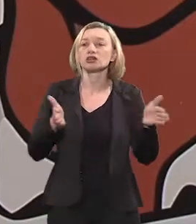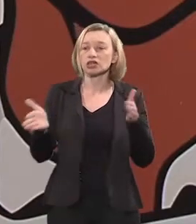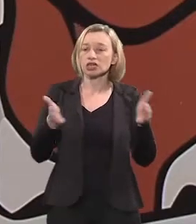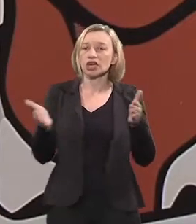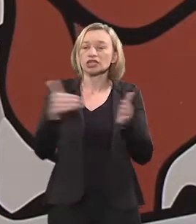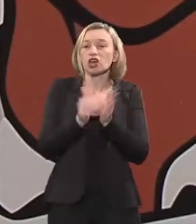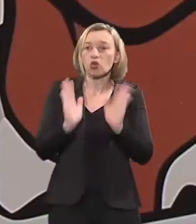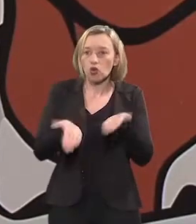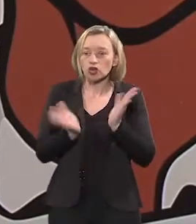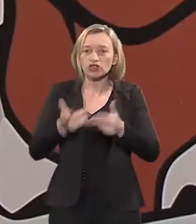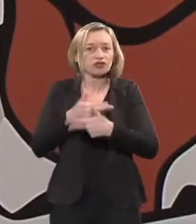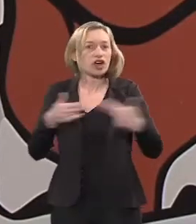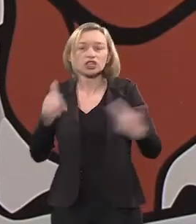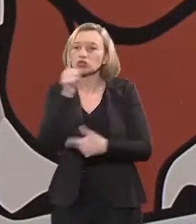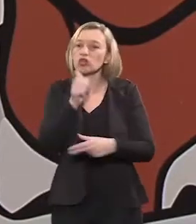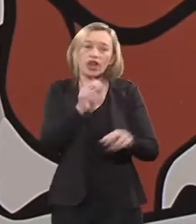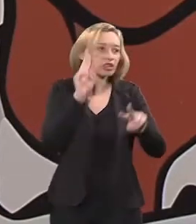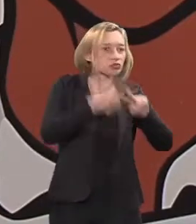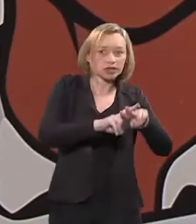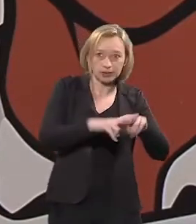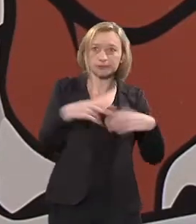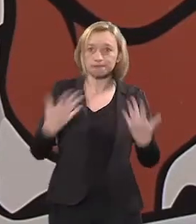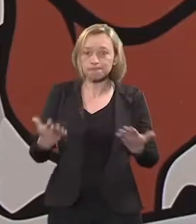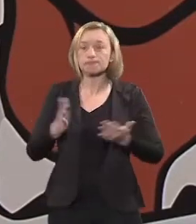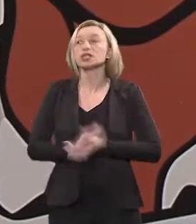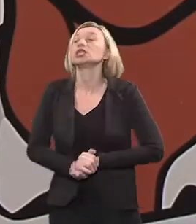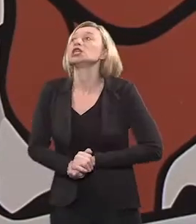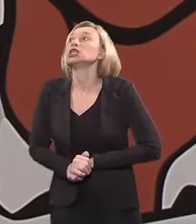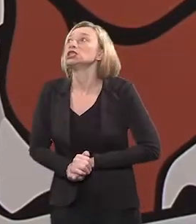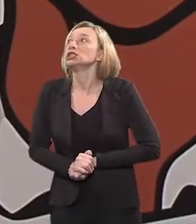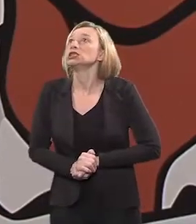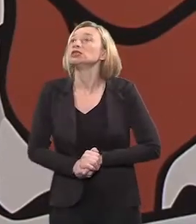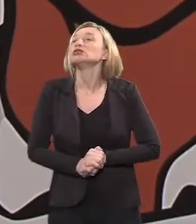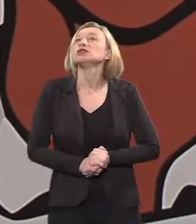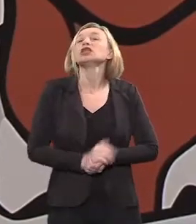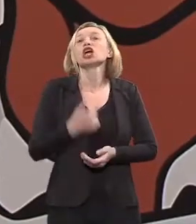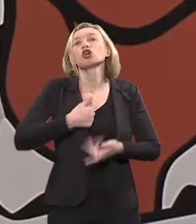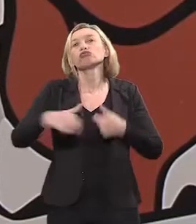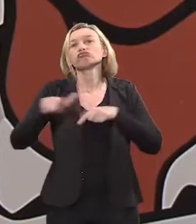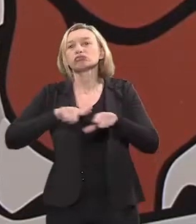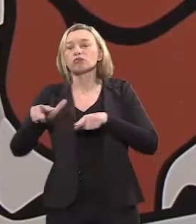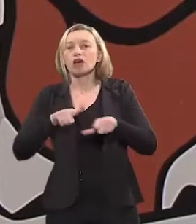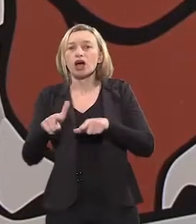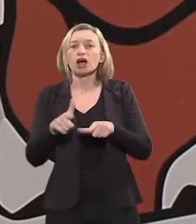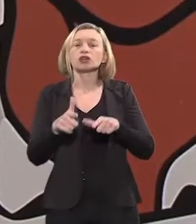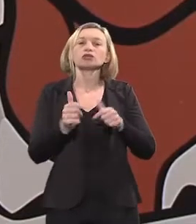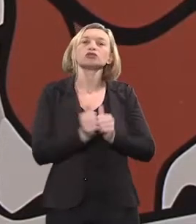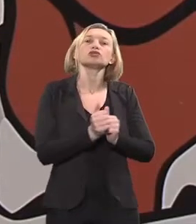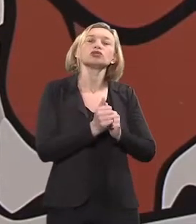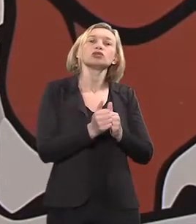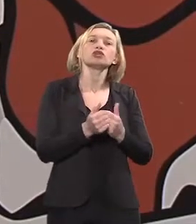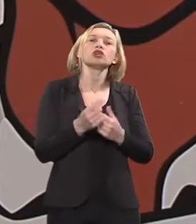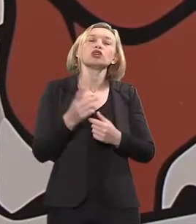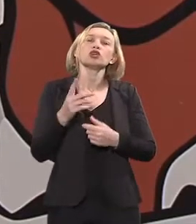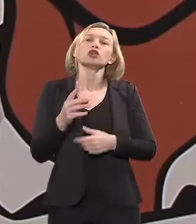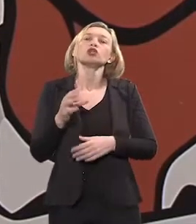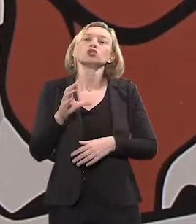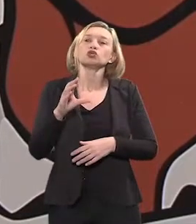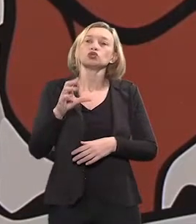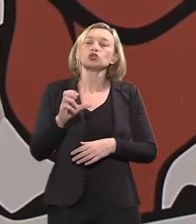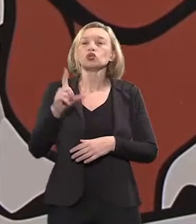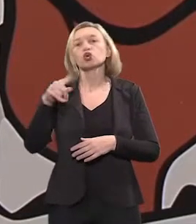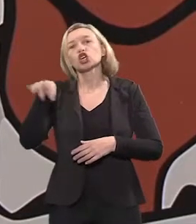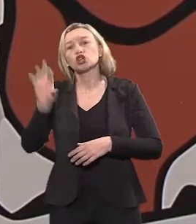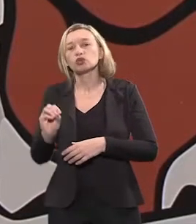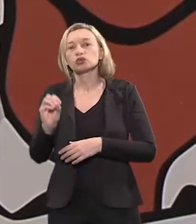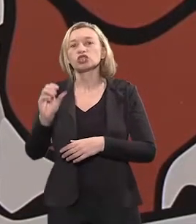perpetua até hoje, muitas mulheres estão sendo presas. E aí, enfim, eu coordeno o Núcleo de Audiências de Custódia